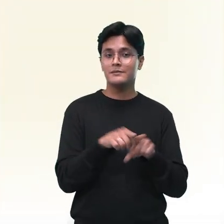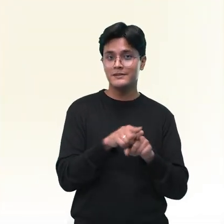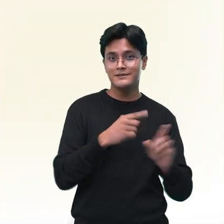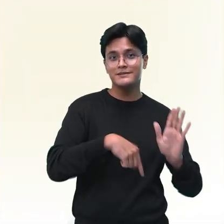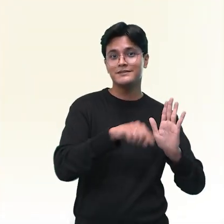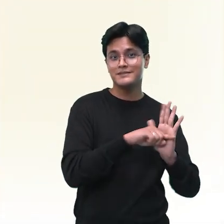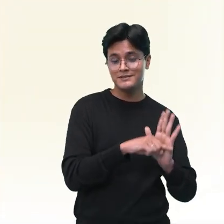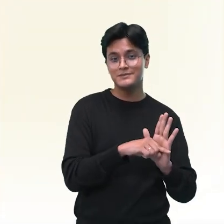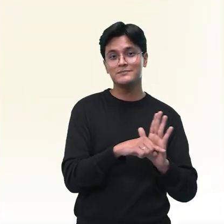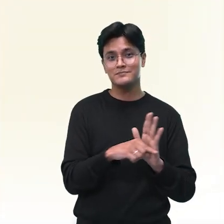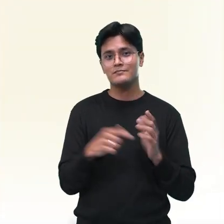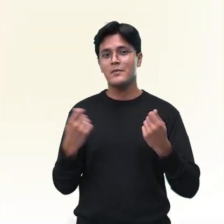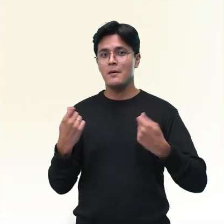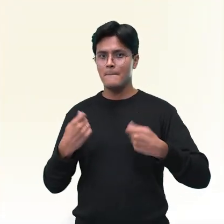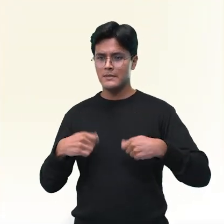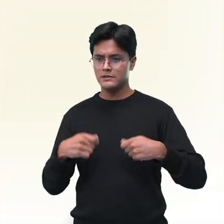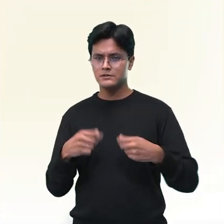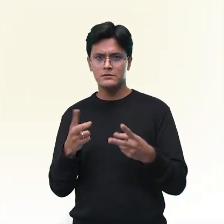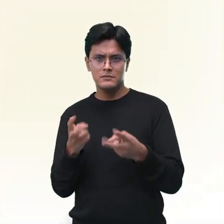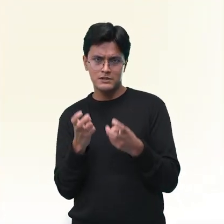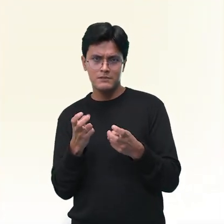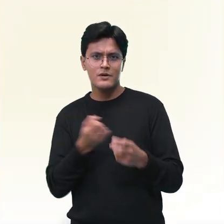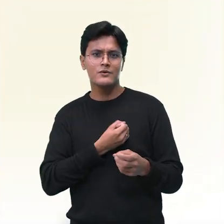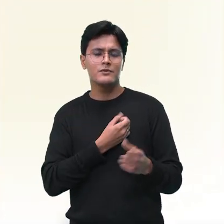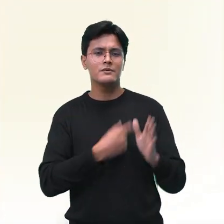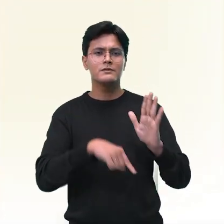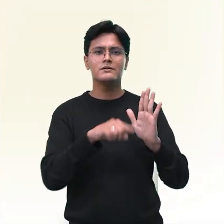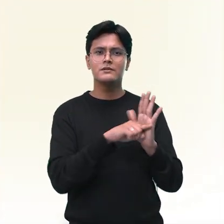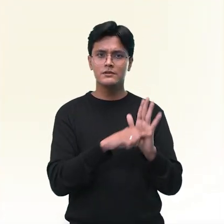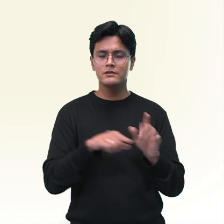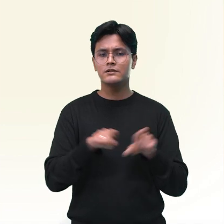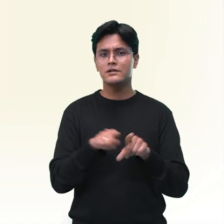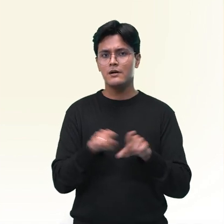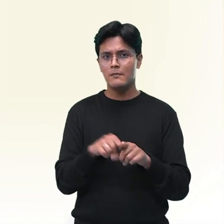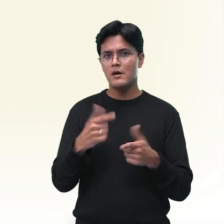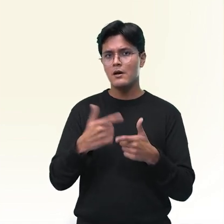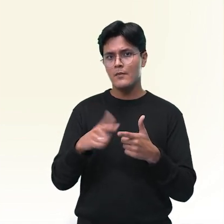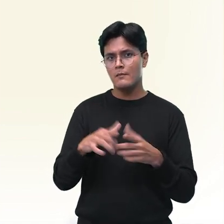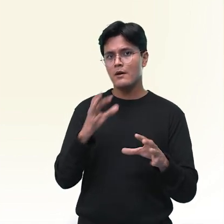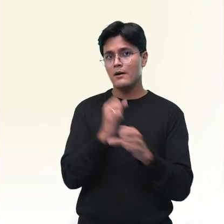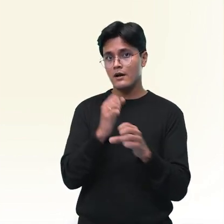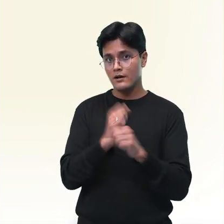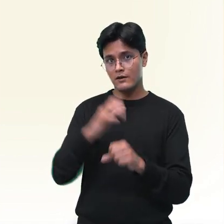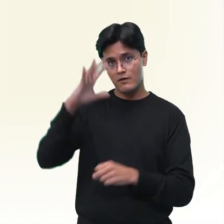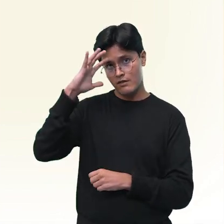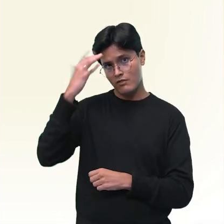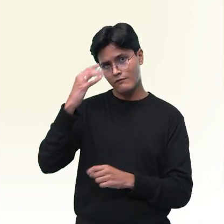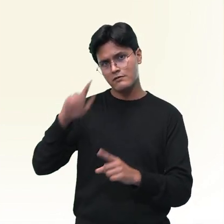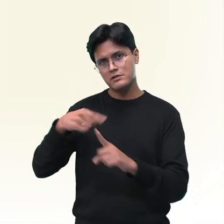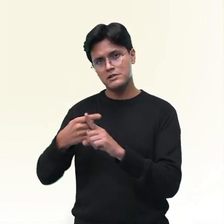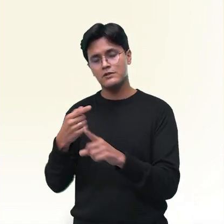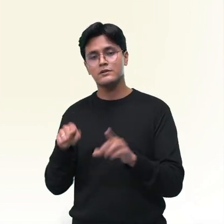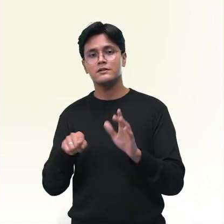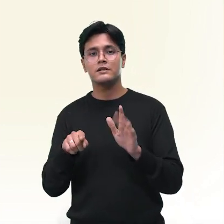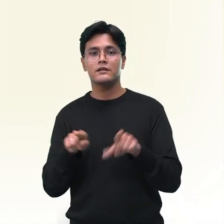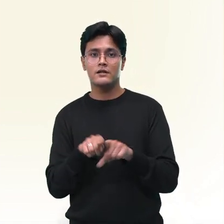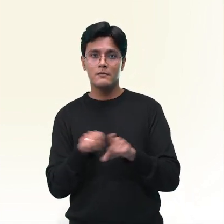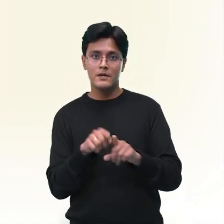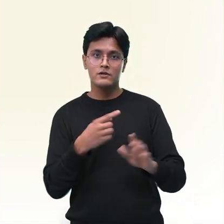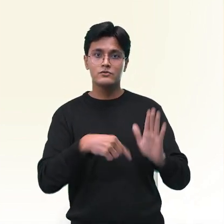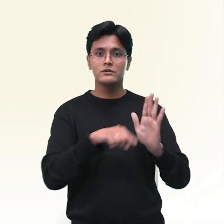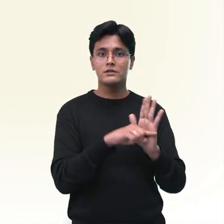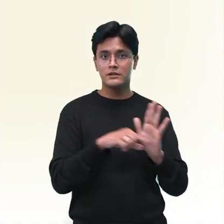A necessidade de perceber os negativos e resolver situações de adição e subtração levou ao conceito de